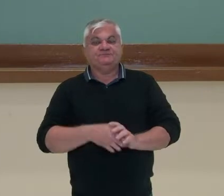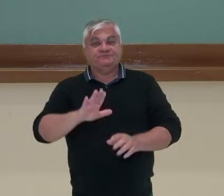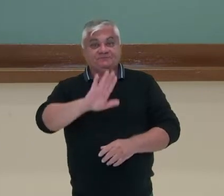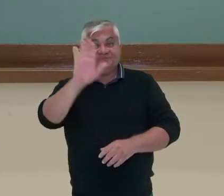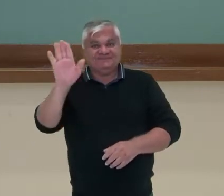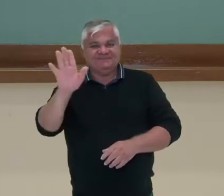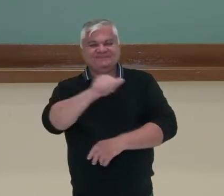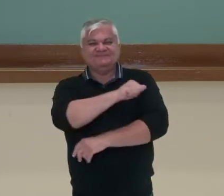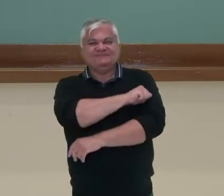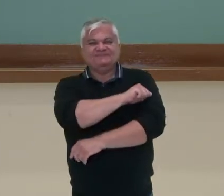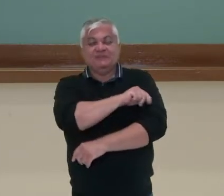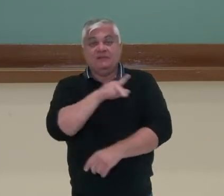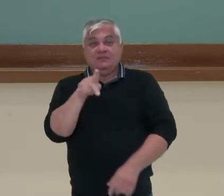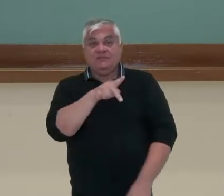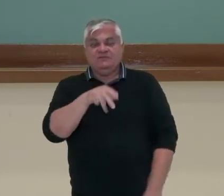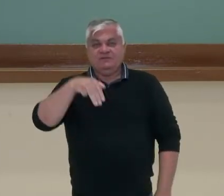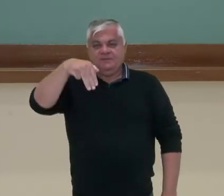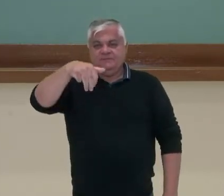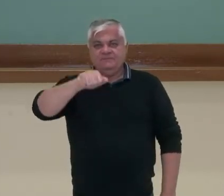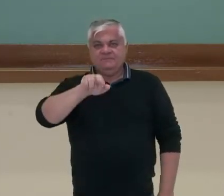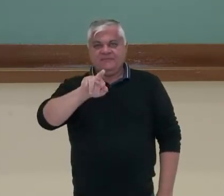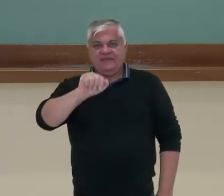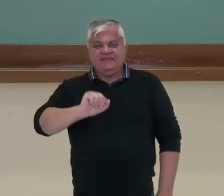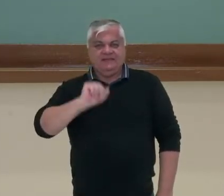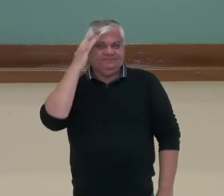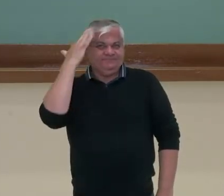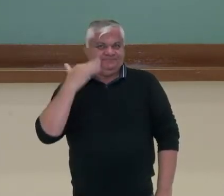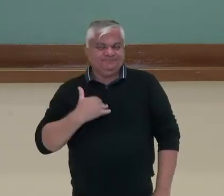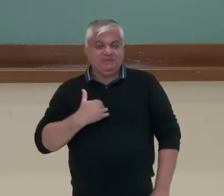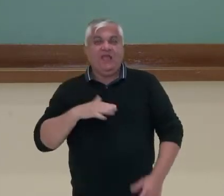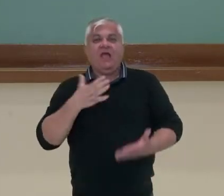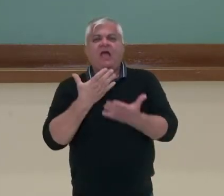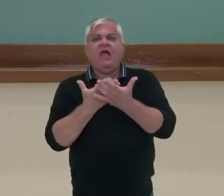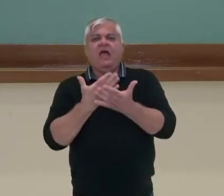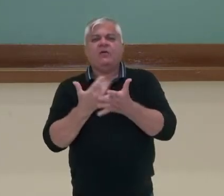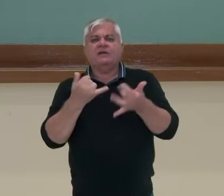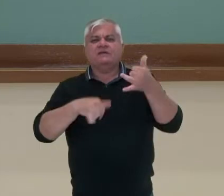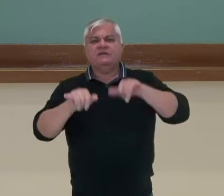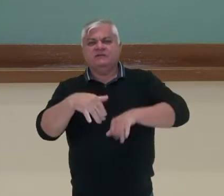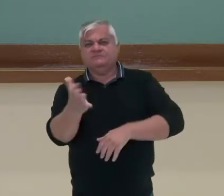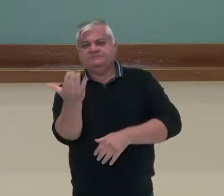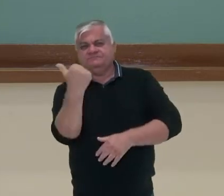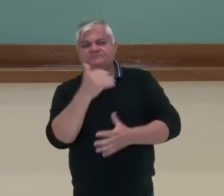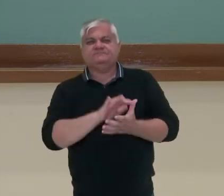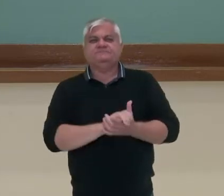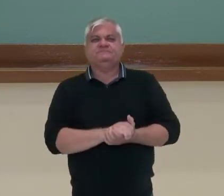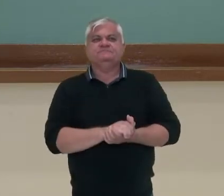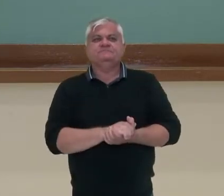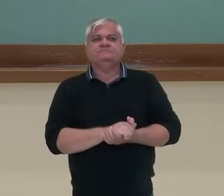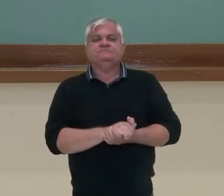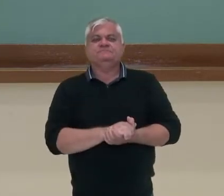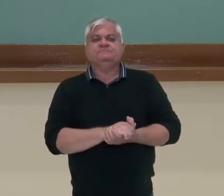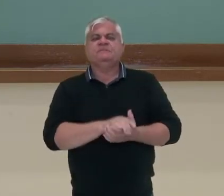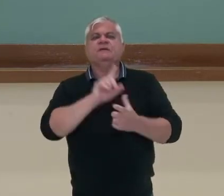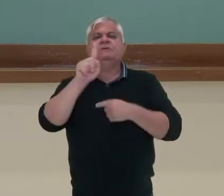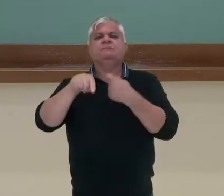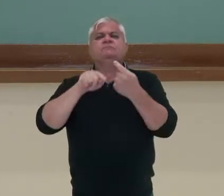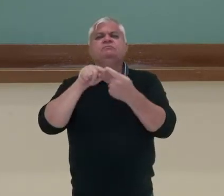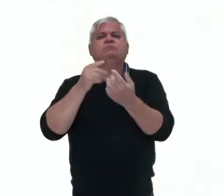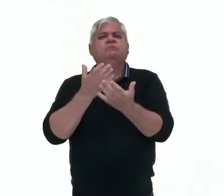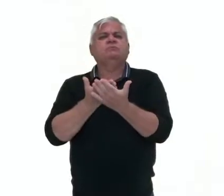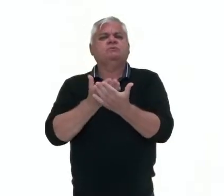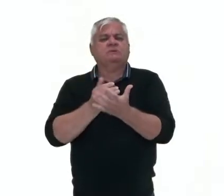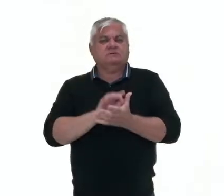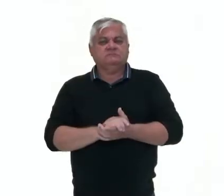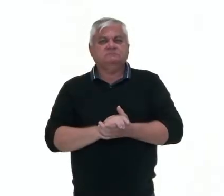Olá, alunos! Eu sou a professora Marília e esta é a aula de Química. Vamos começar? Então, os objetivos dessa